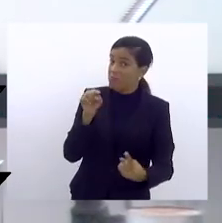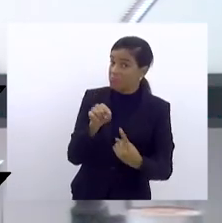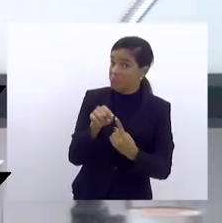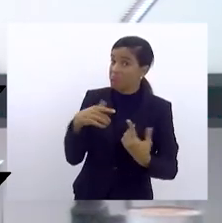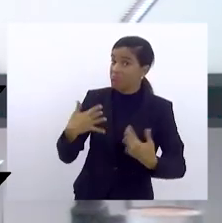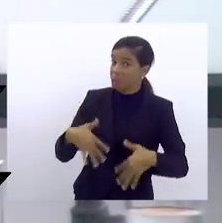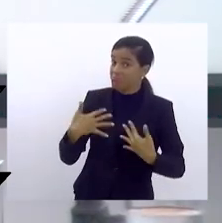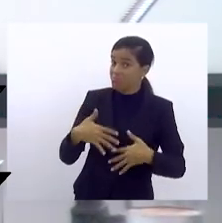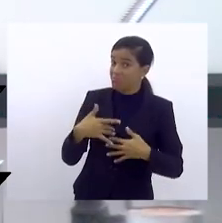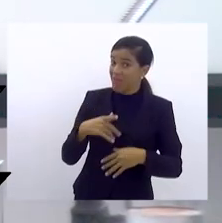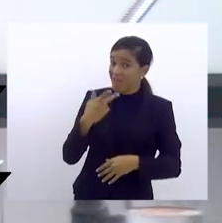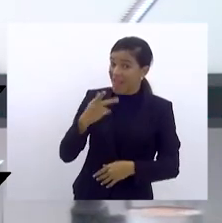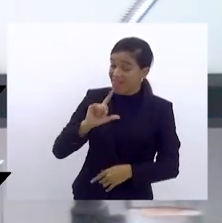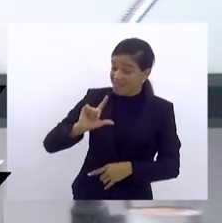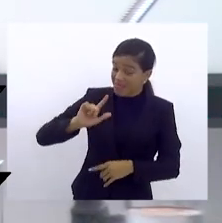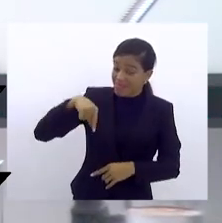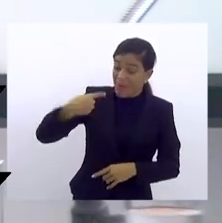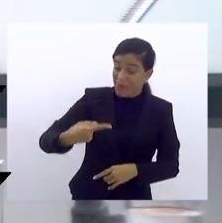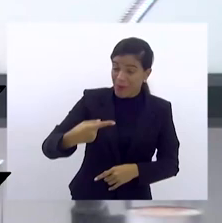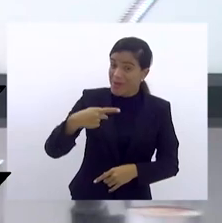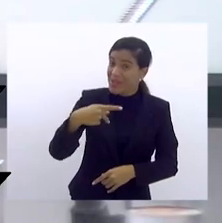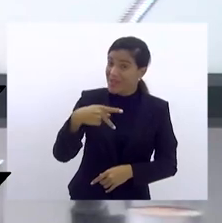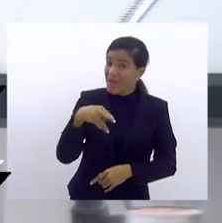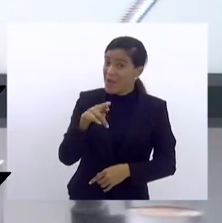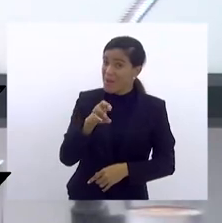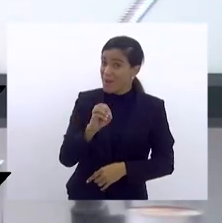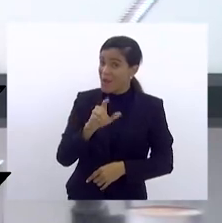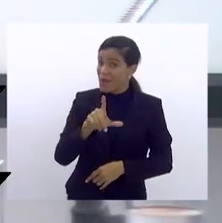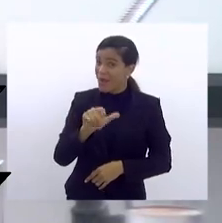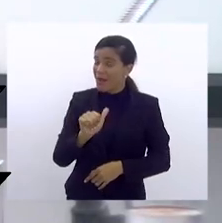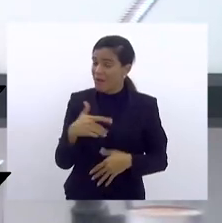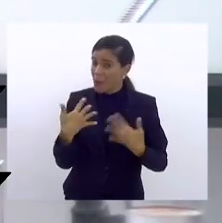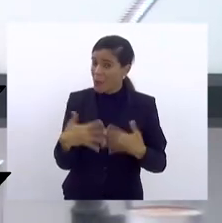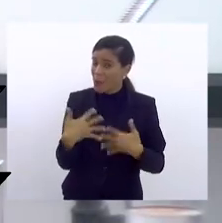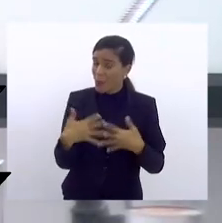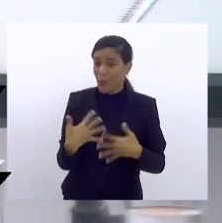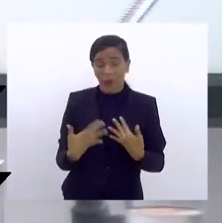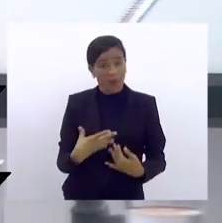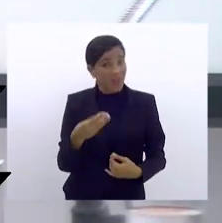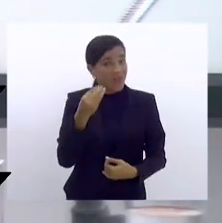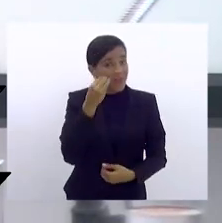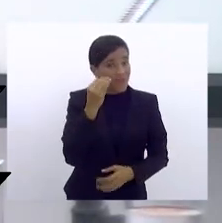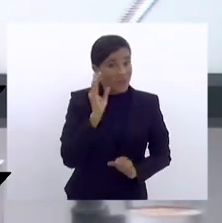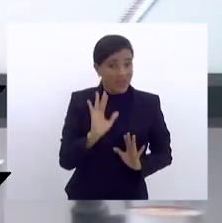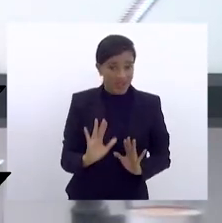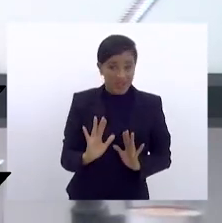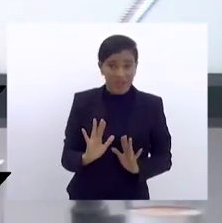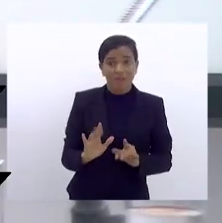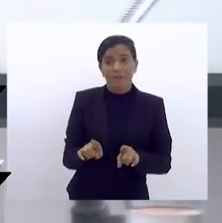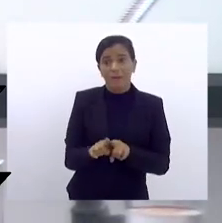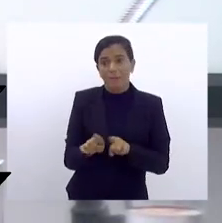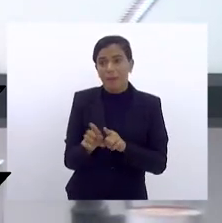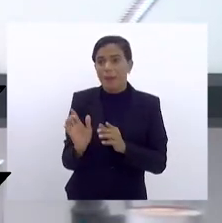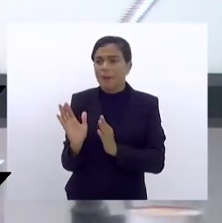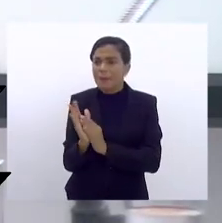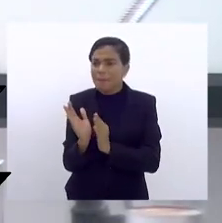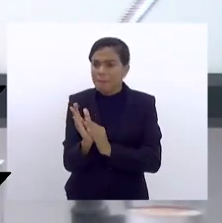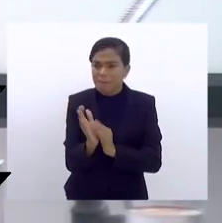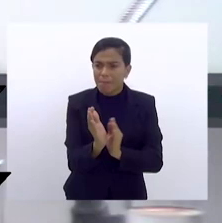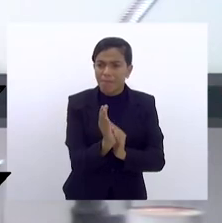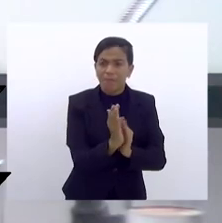de falar depois da pérola né mas eu vou vou tentar fazê-lo então parabenizo também a